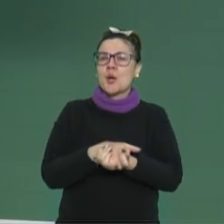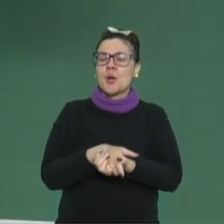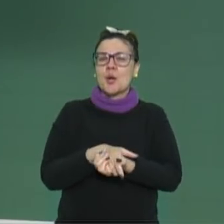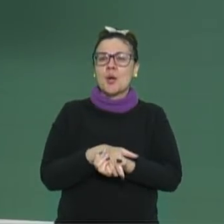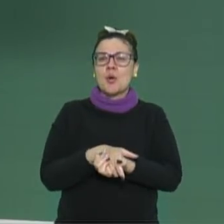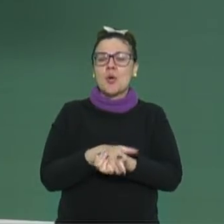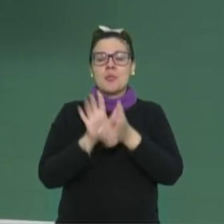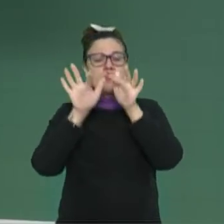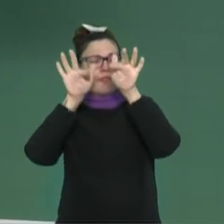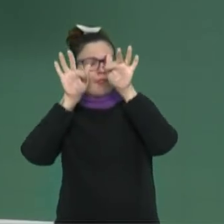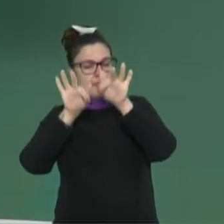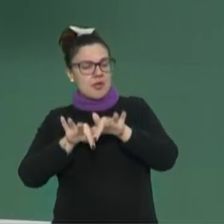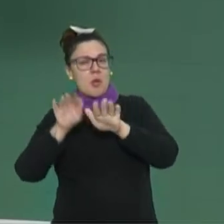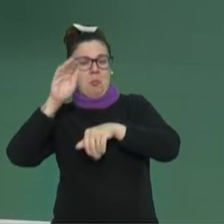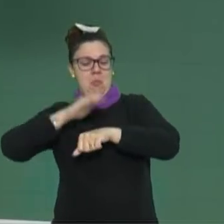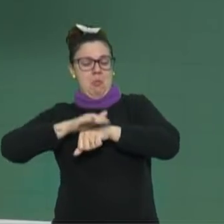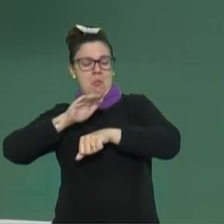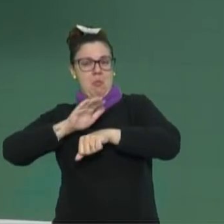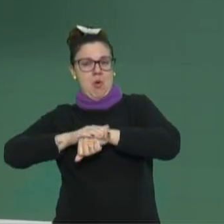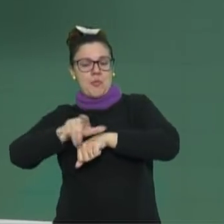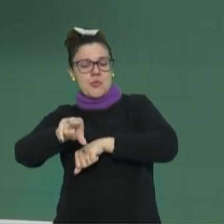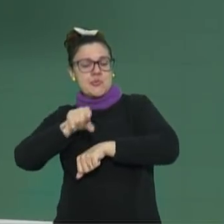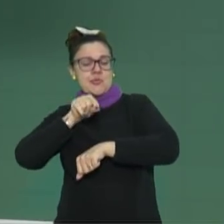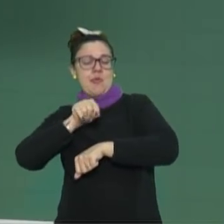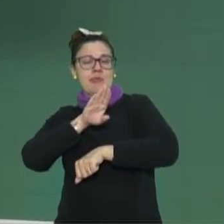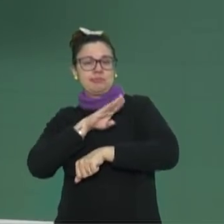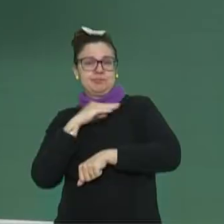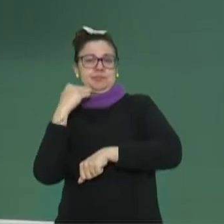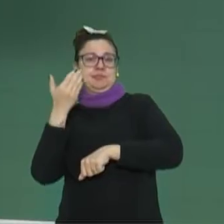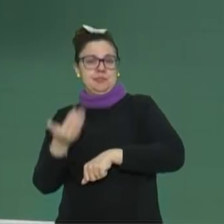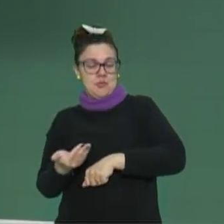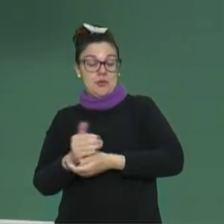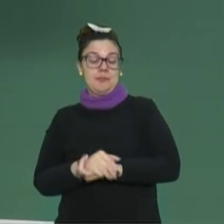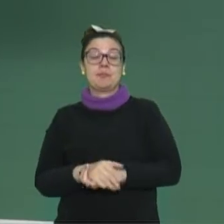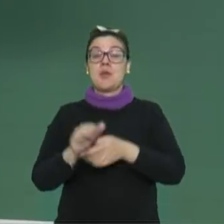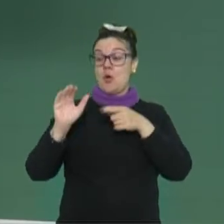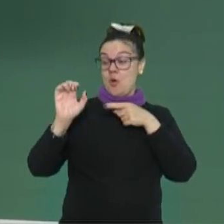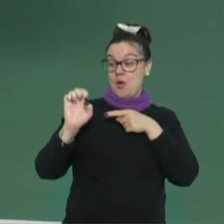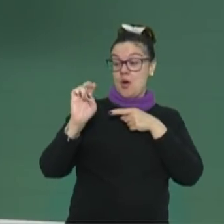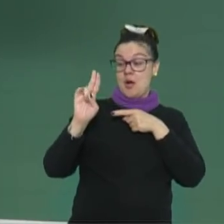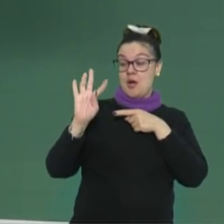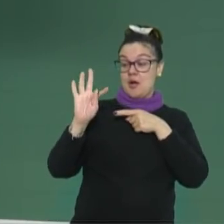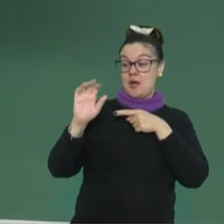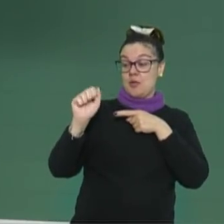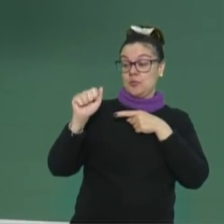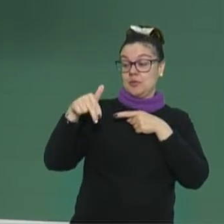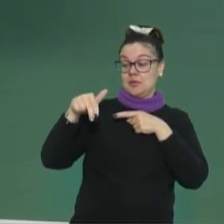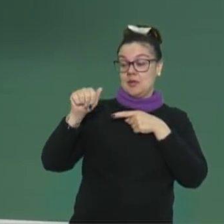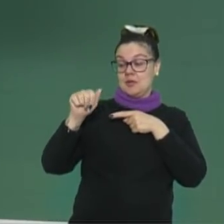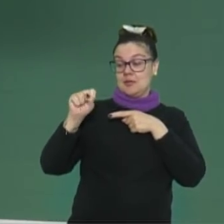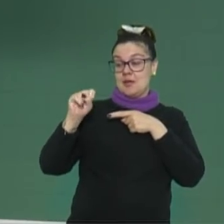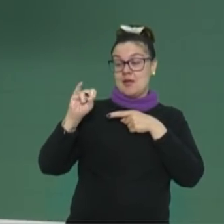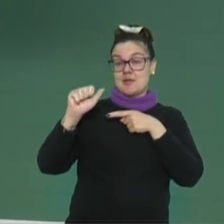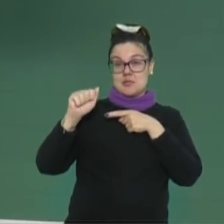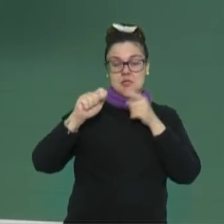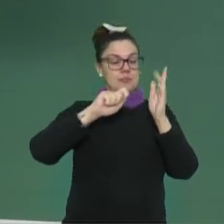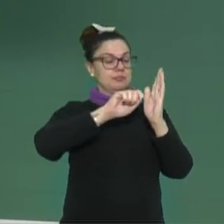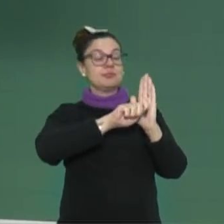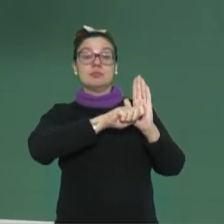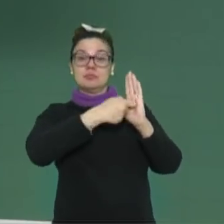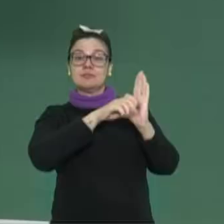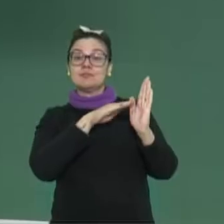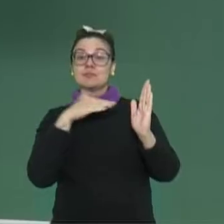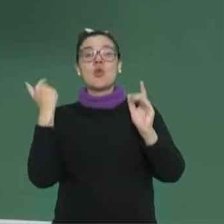a extinção da vida, né? A eutanásia, para aqueles que não sabem, é o findar da vida,